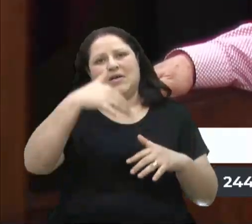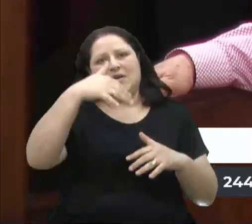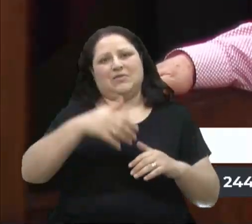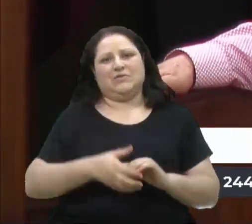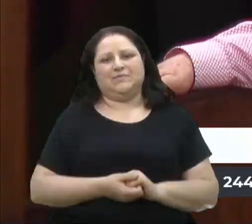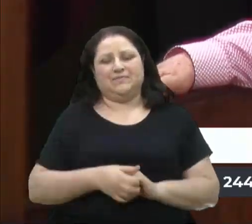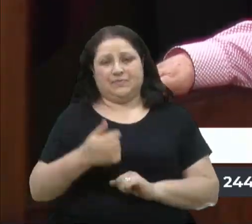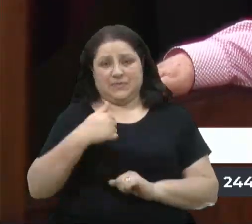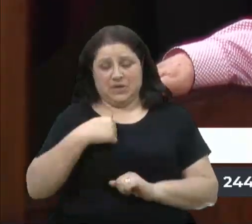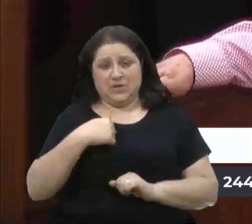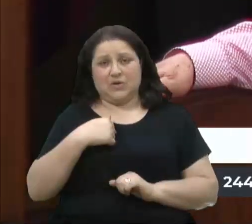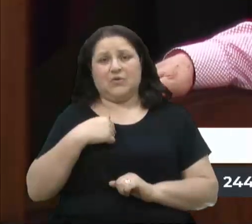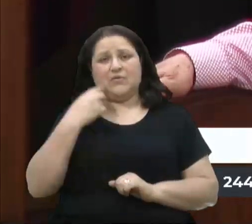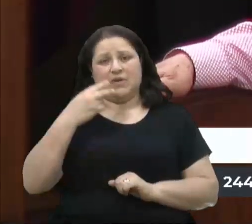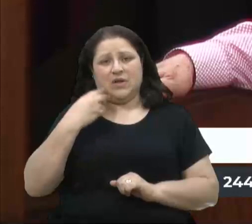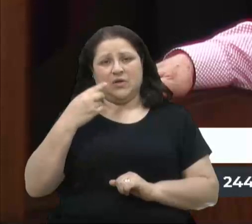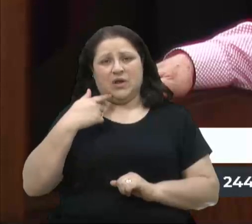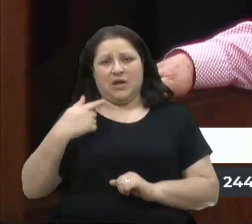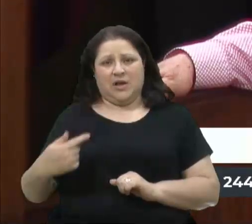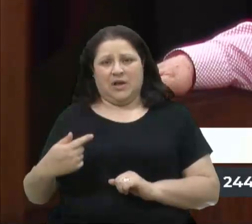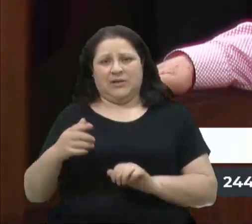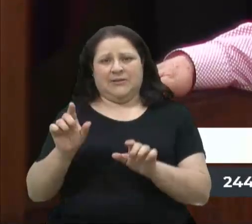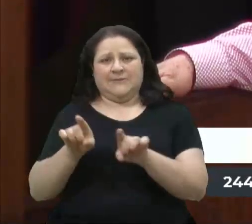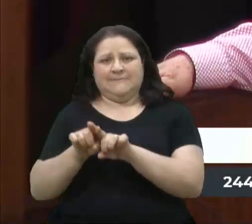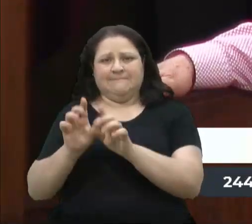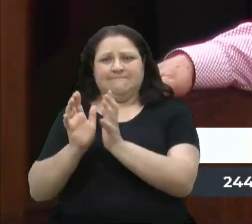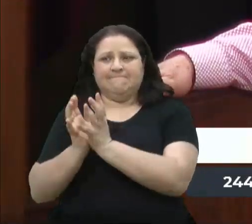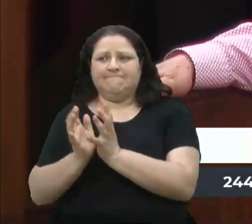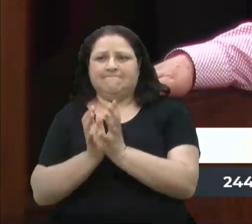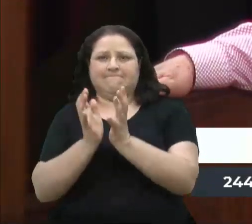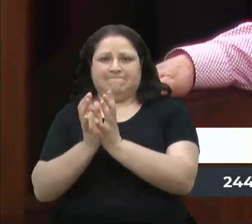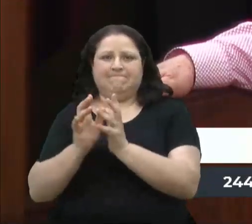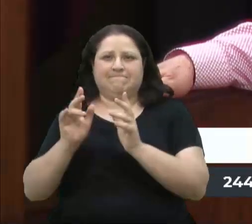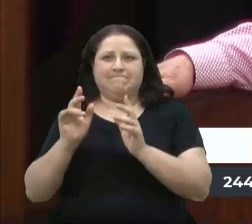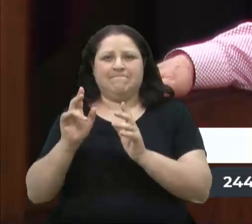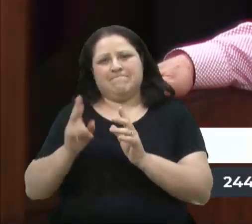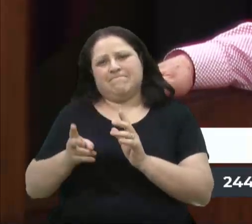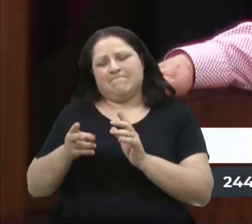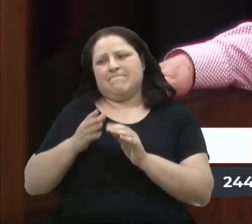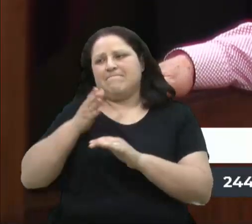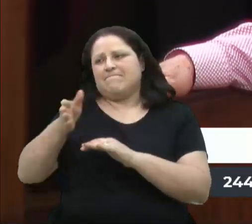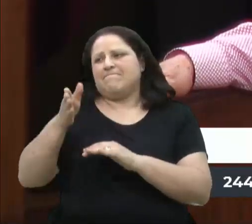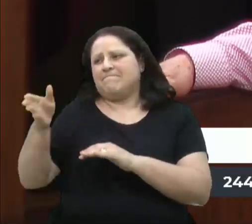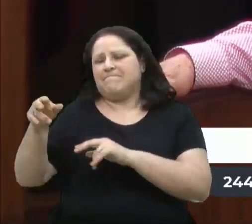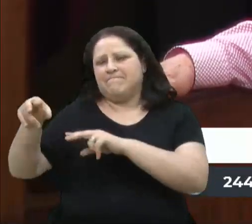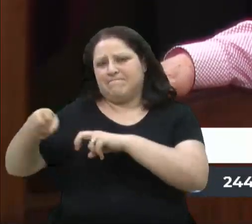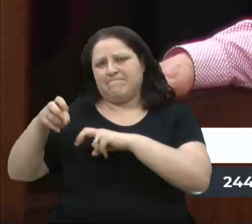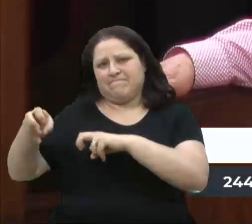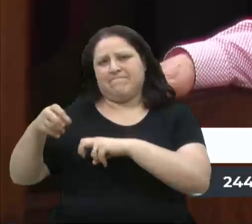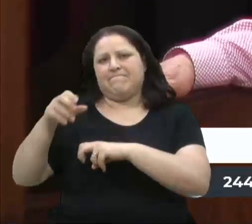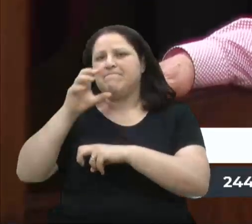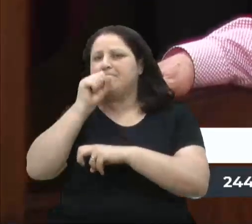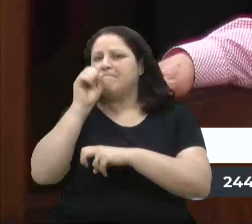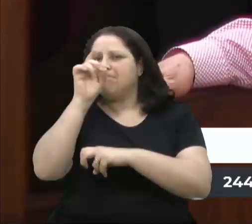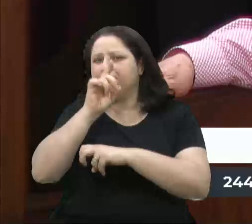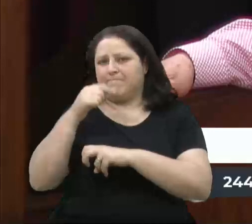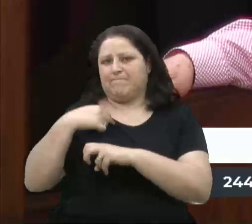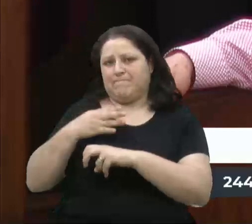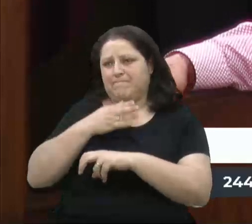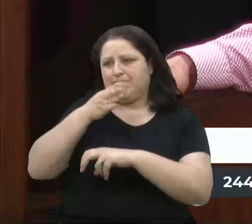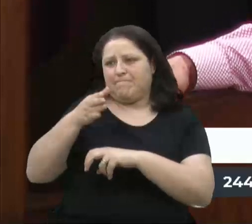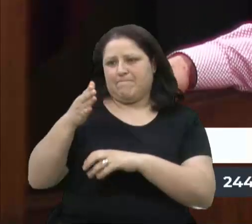eu, vereadora Gladys e colegas que mais migram no interior, eu andei muito também nesse final de semana, o